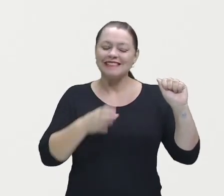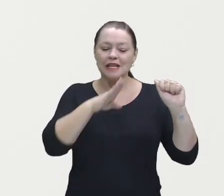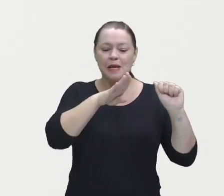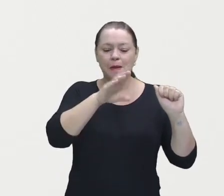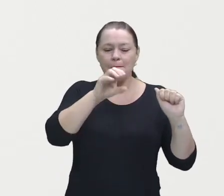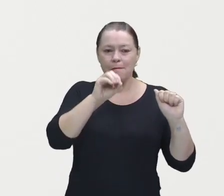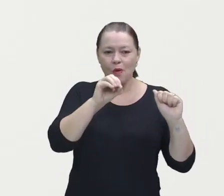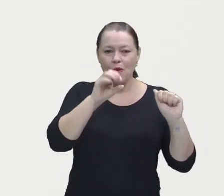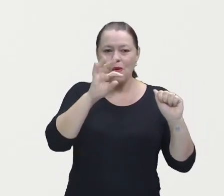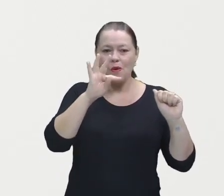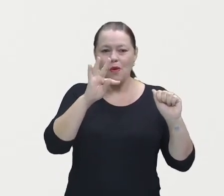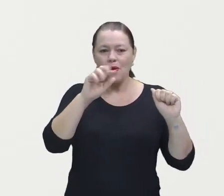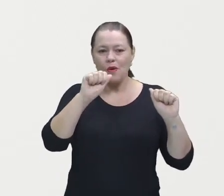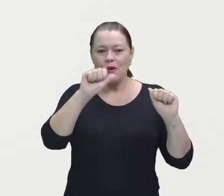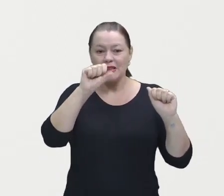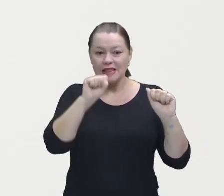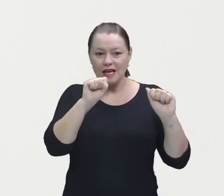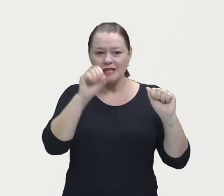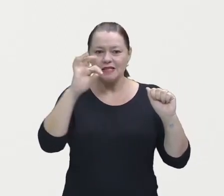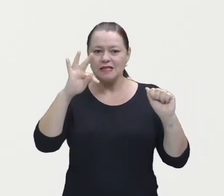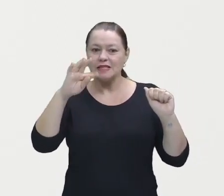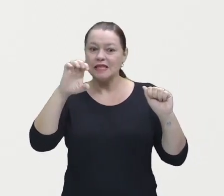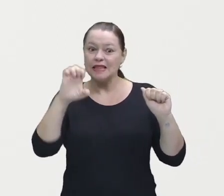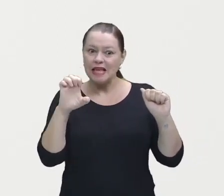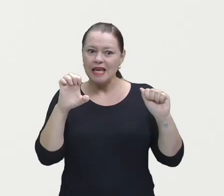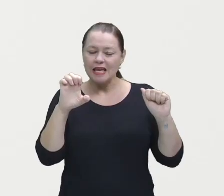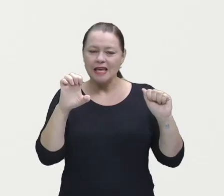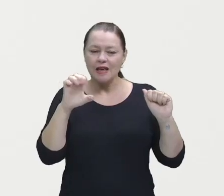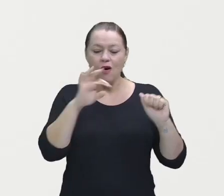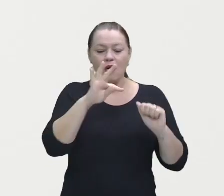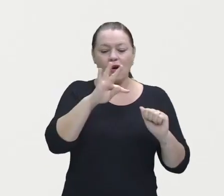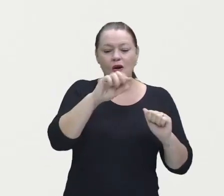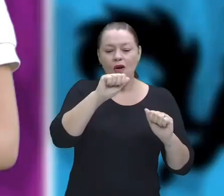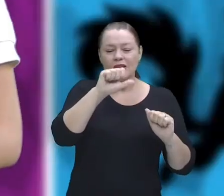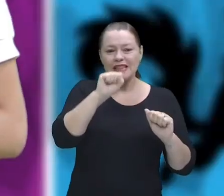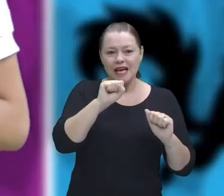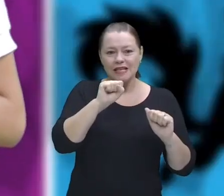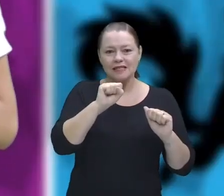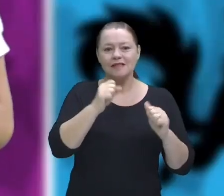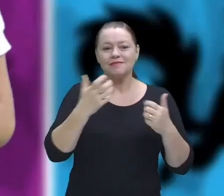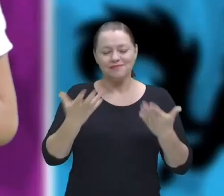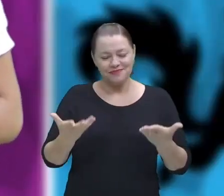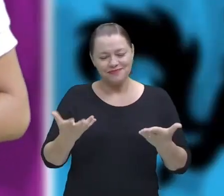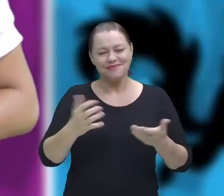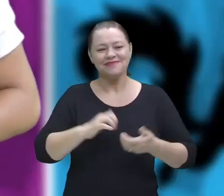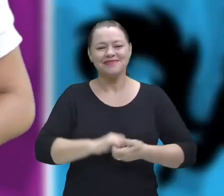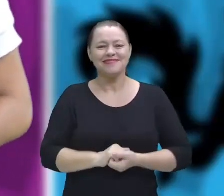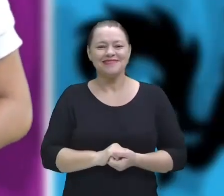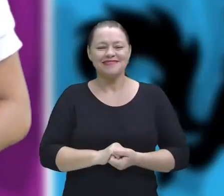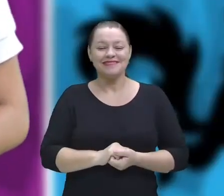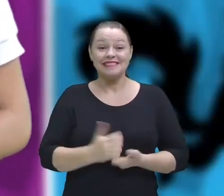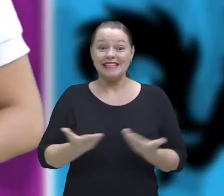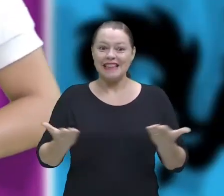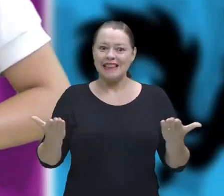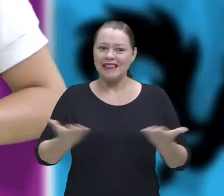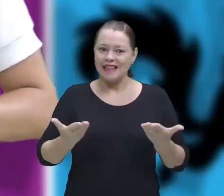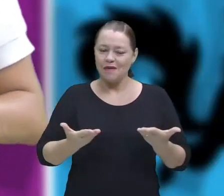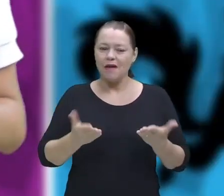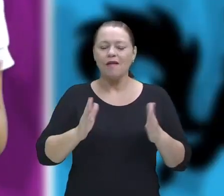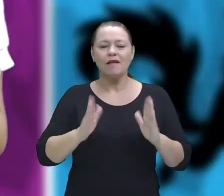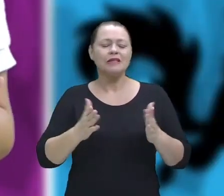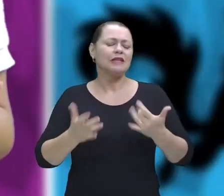botache. A sílaba do meio é semelhante. Então, agora que nós já